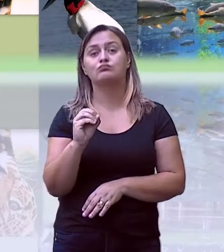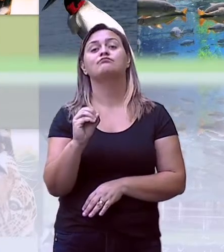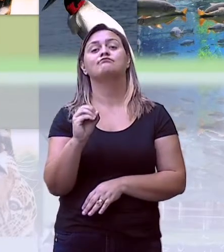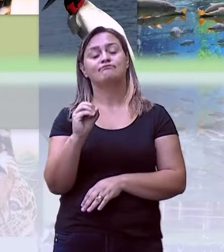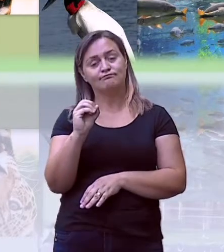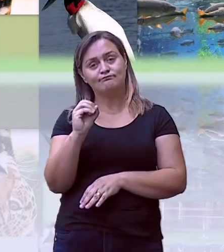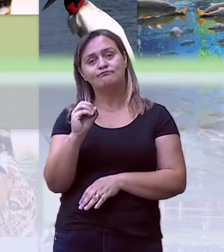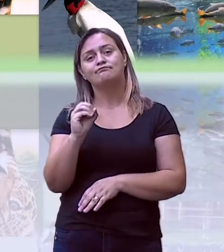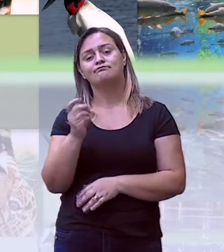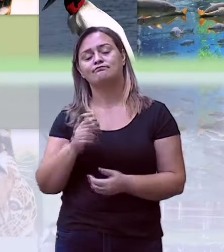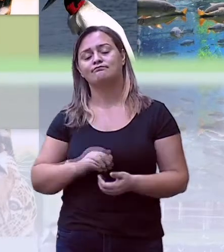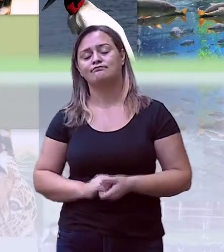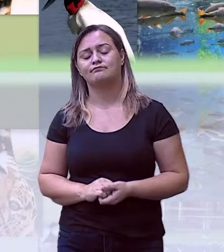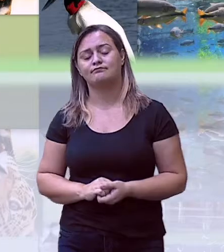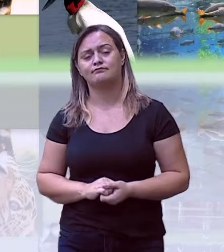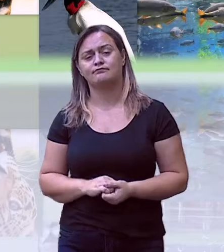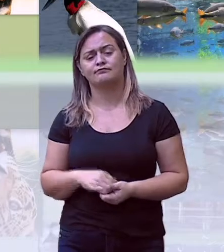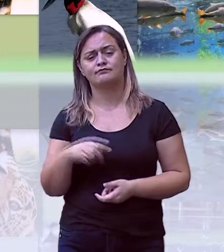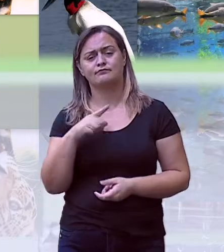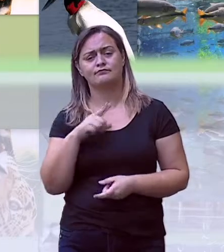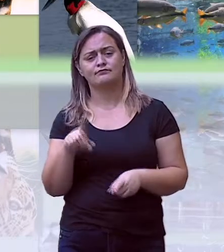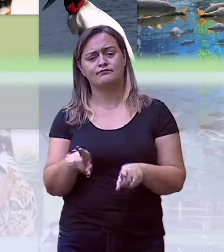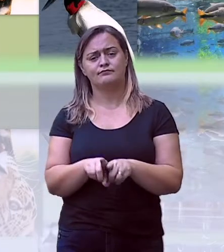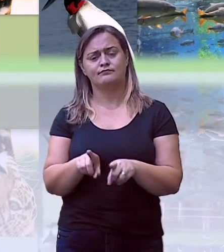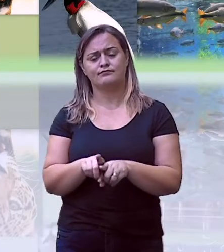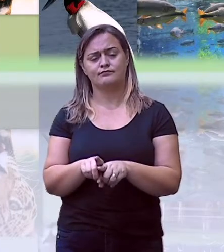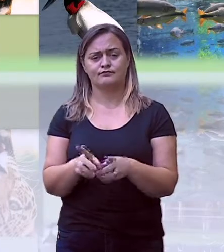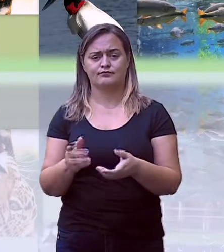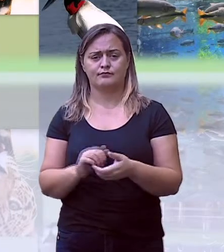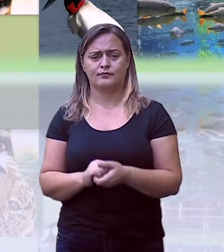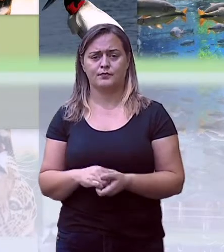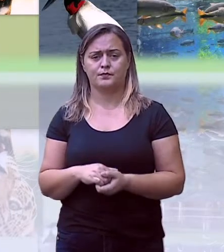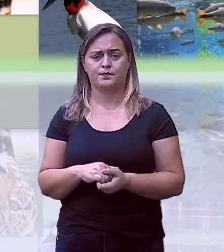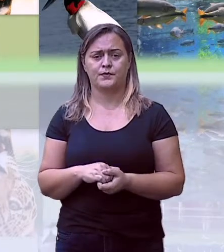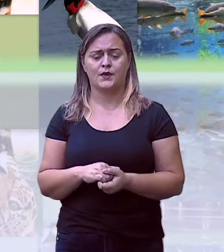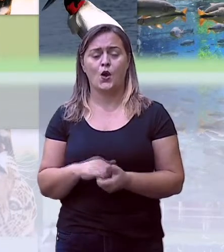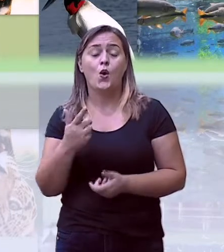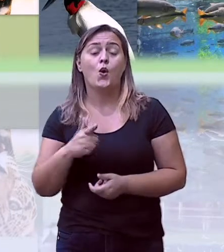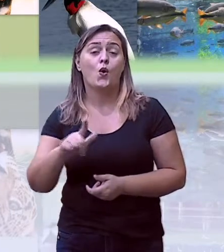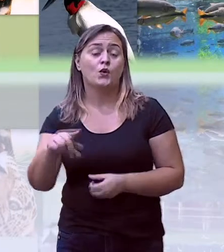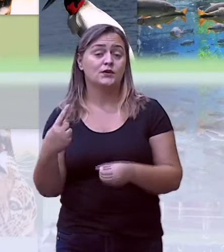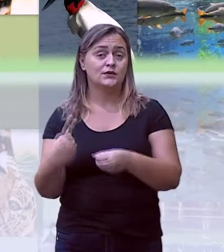Pantanal, localizadas no Mato Grosso do Sul, são Corumbá,